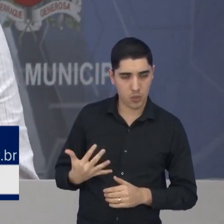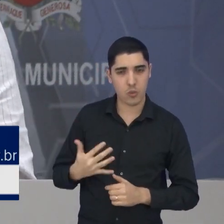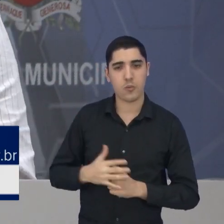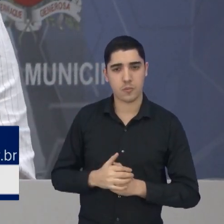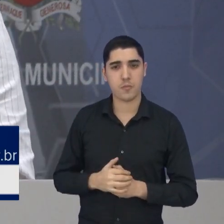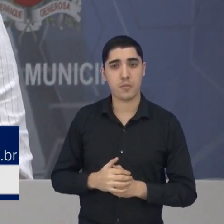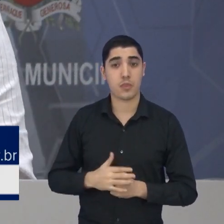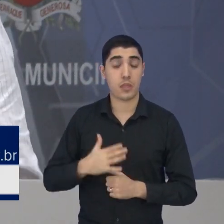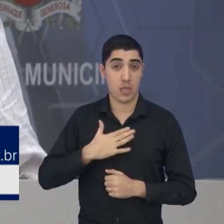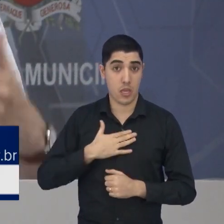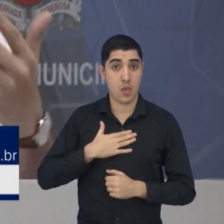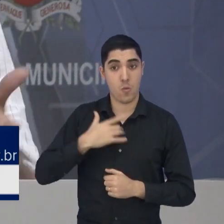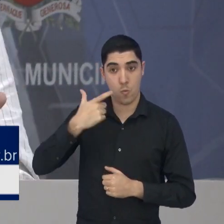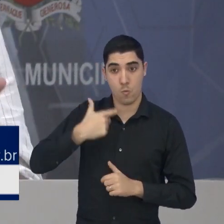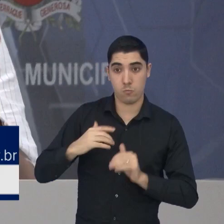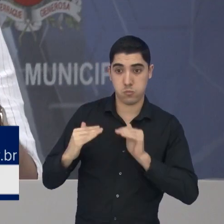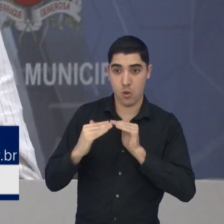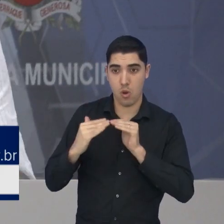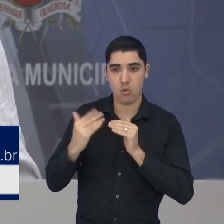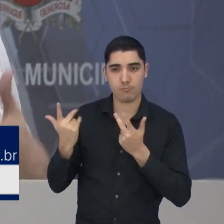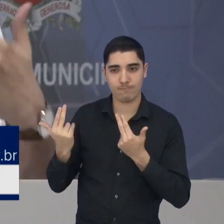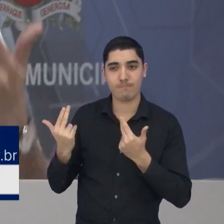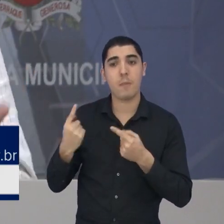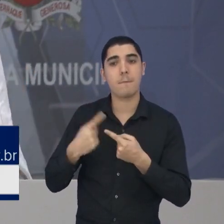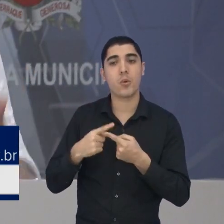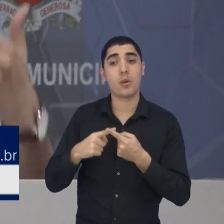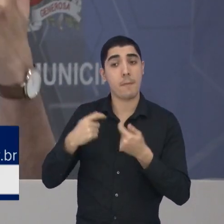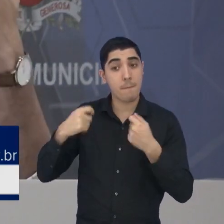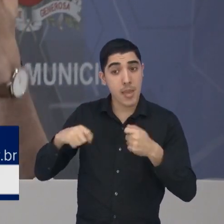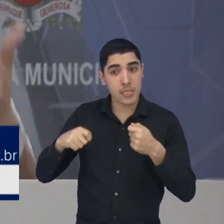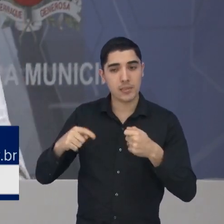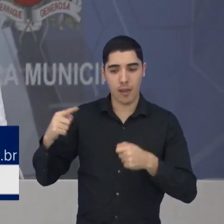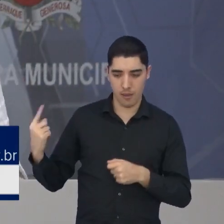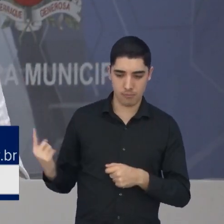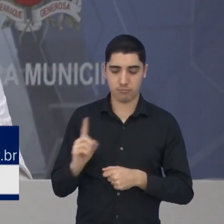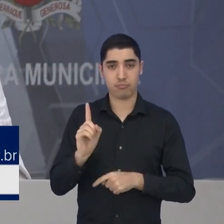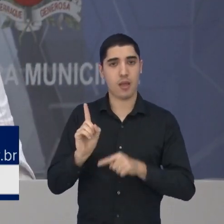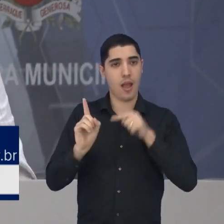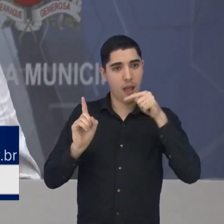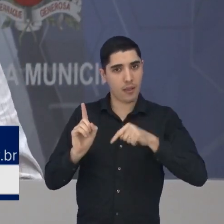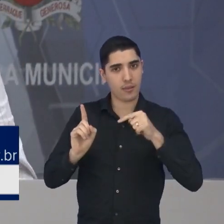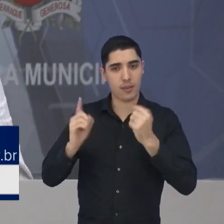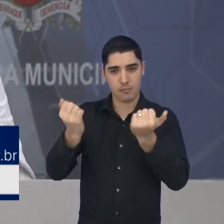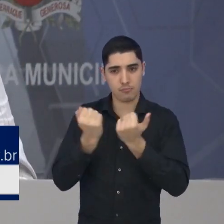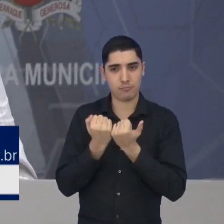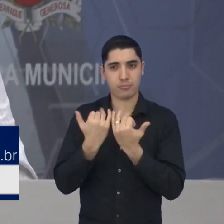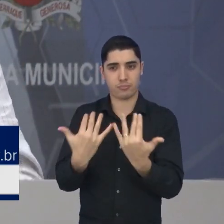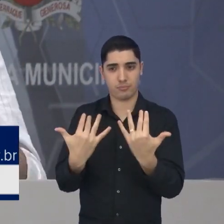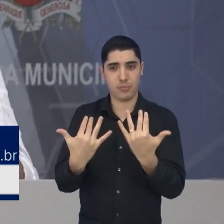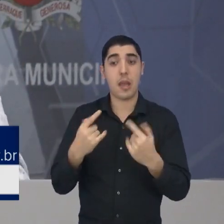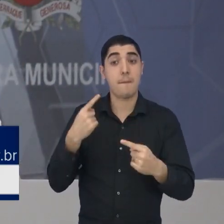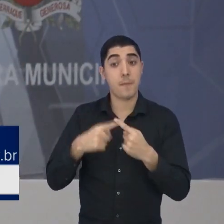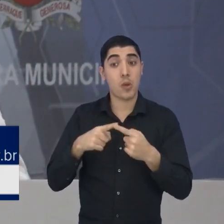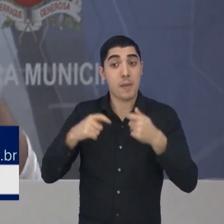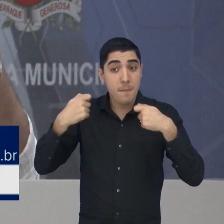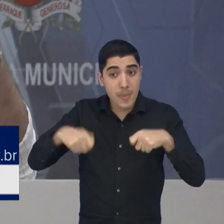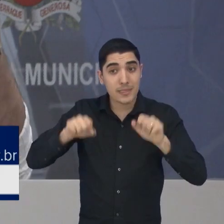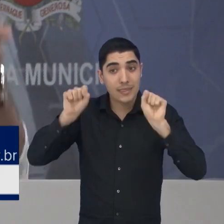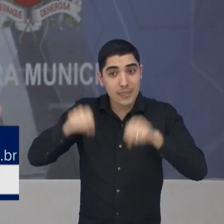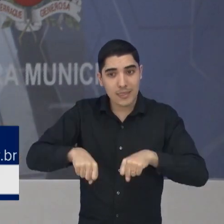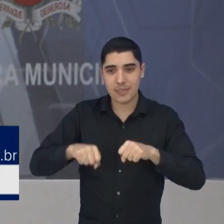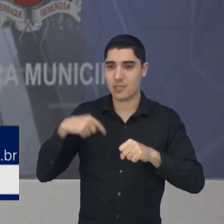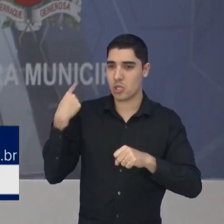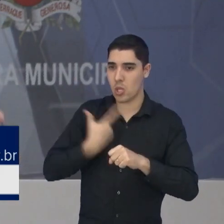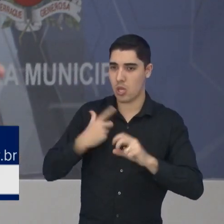o meu parecer favorável para que viesse ao plenário, porque a gente acredita justamente que o debate tem que acontecer